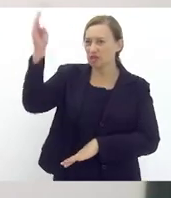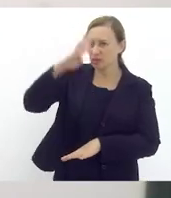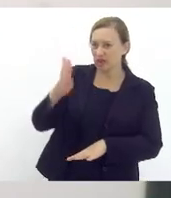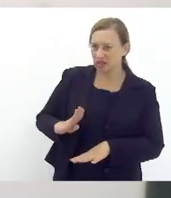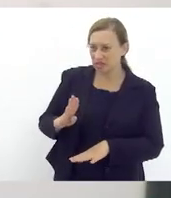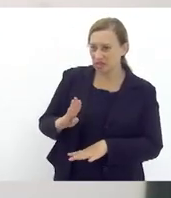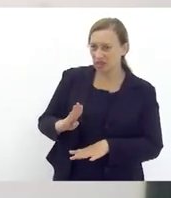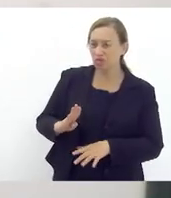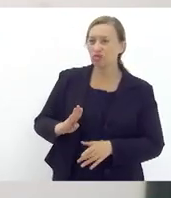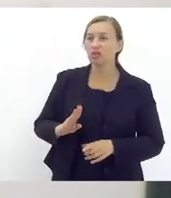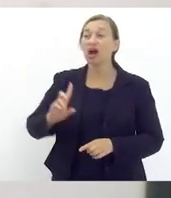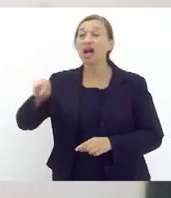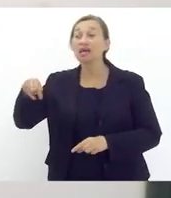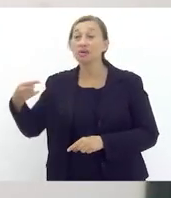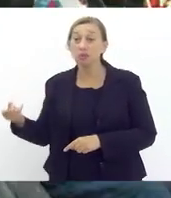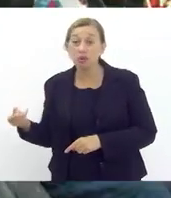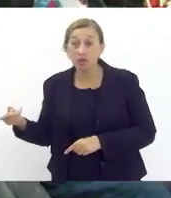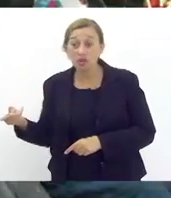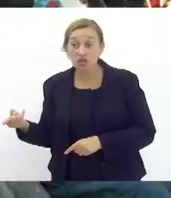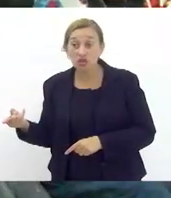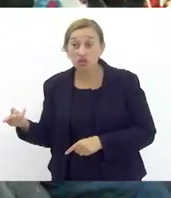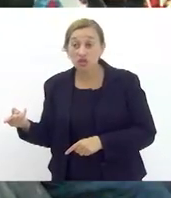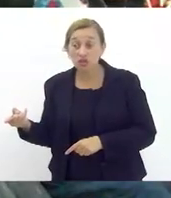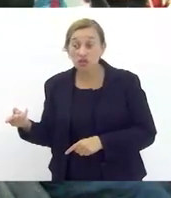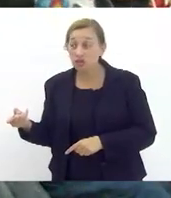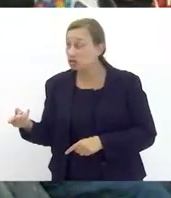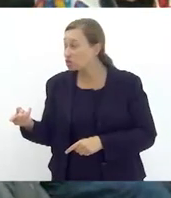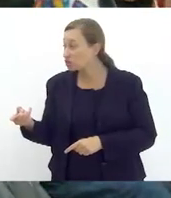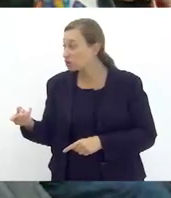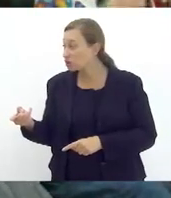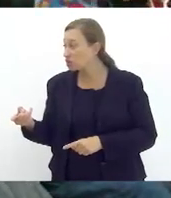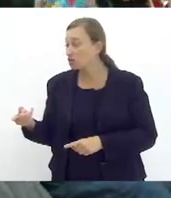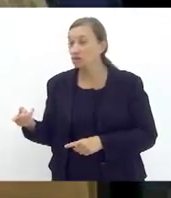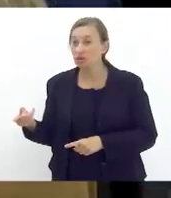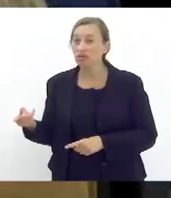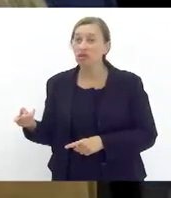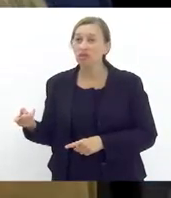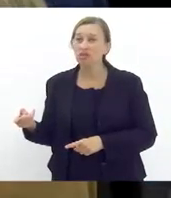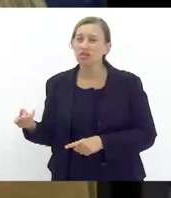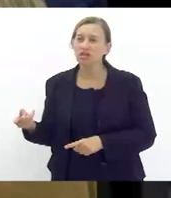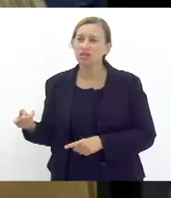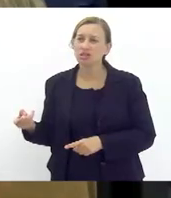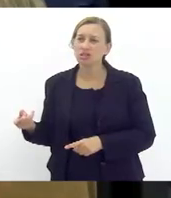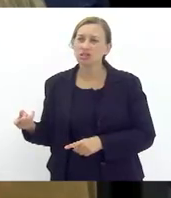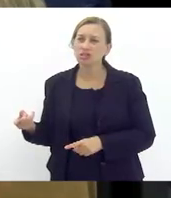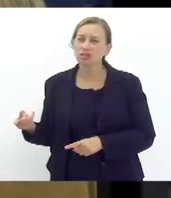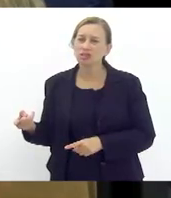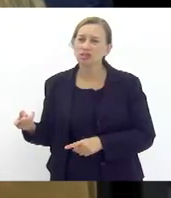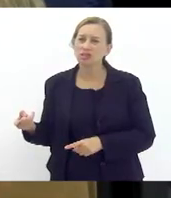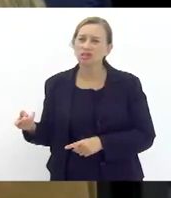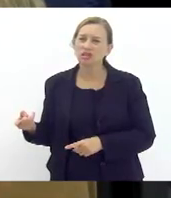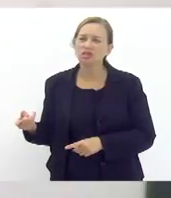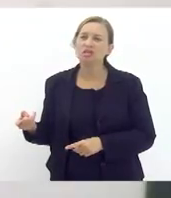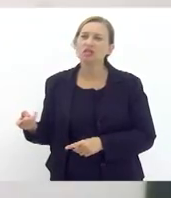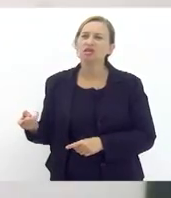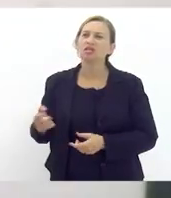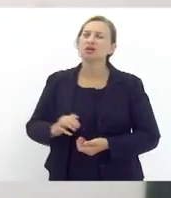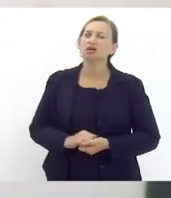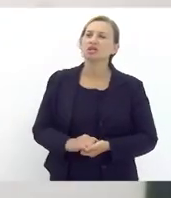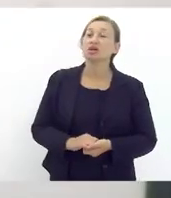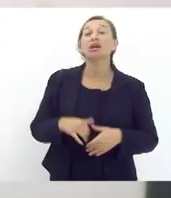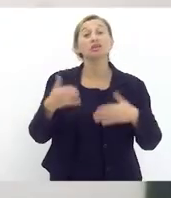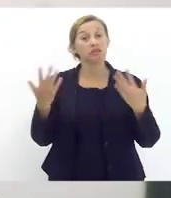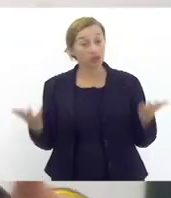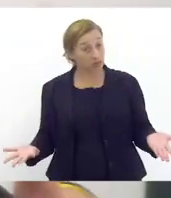Mais Brasil levanta a mão já aumentou por causa né tá vendo Então exatamente então